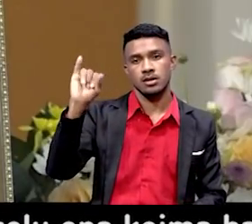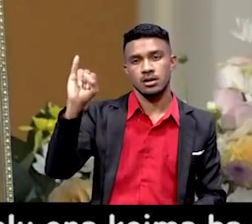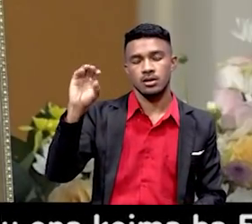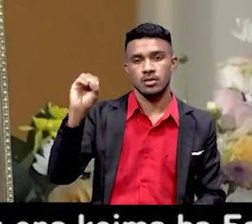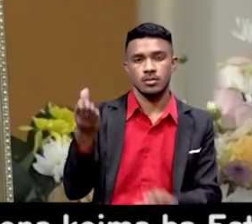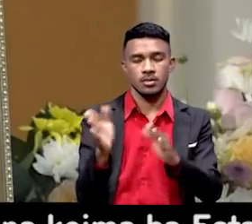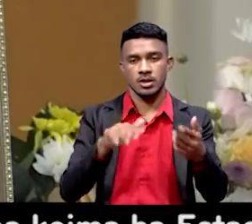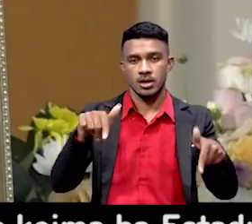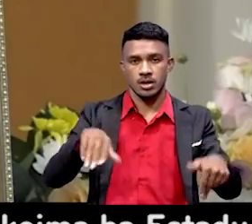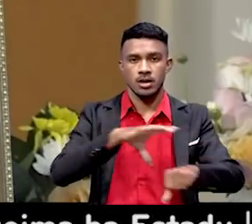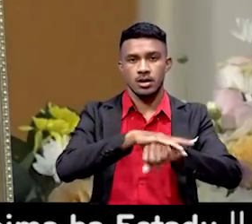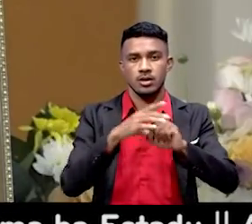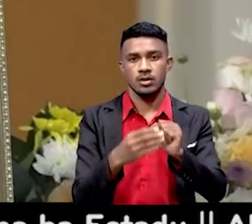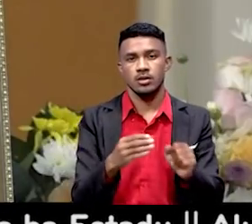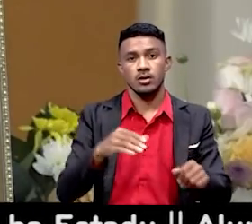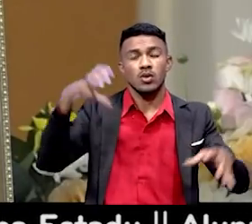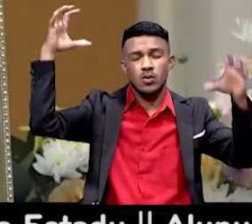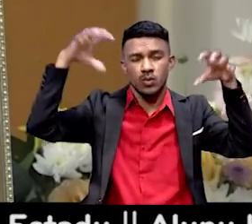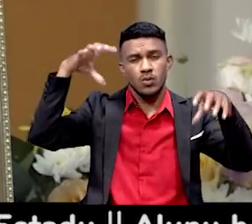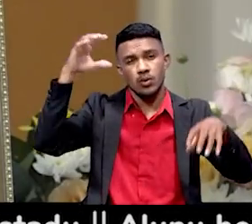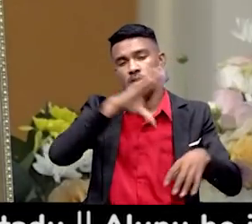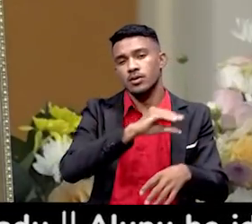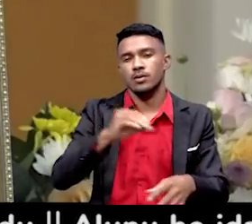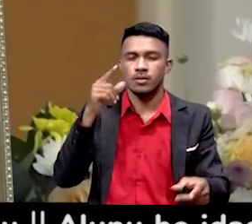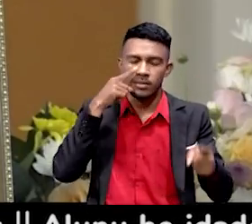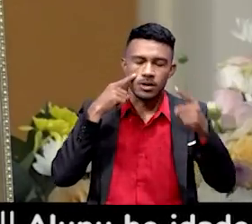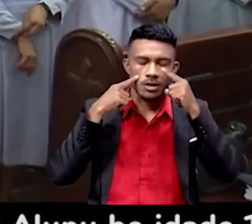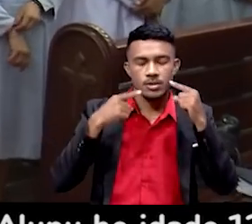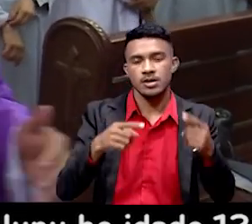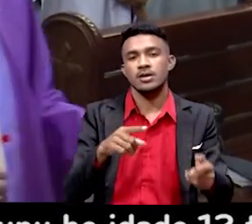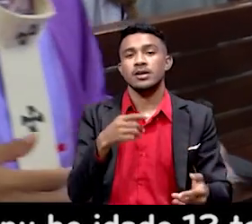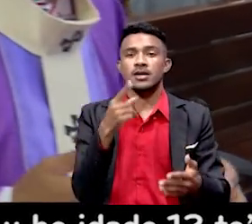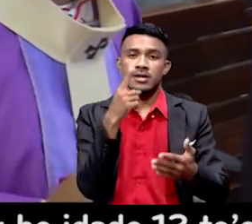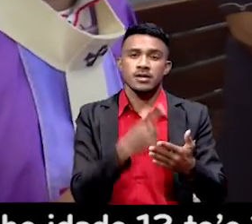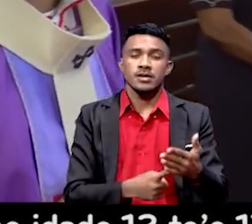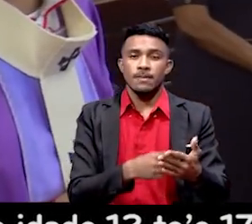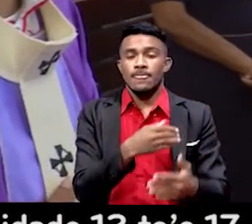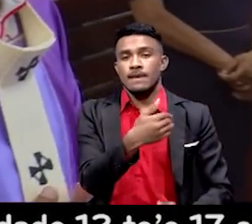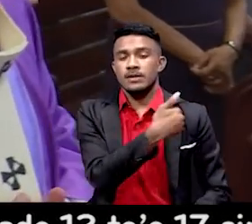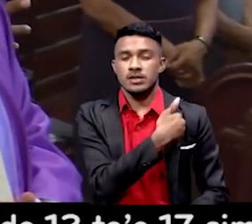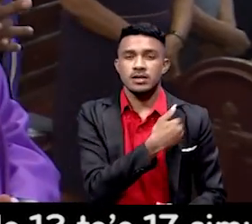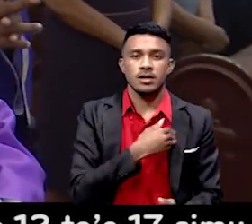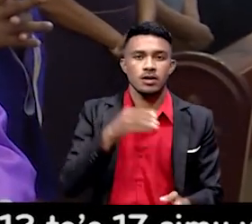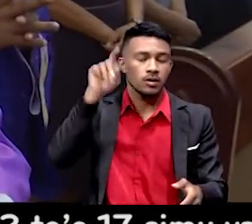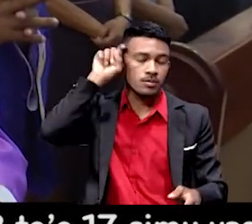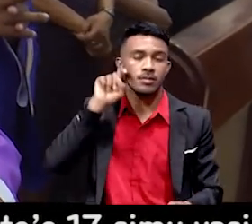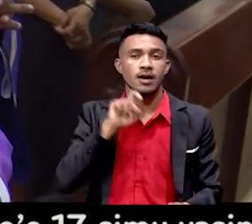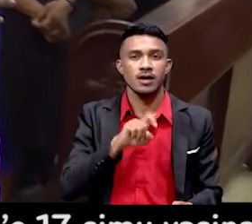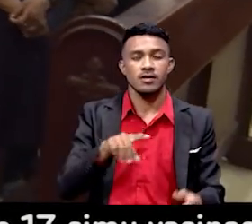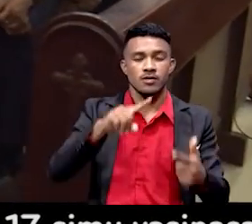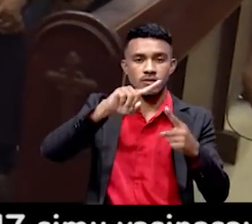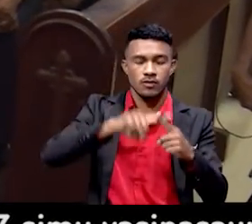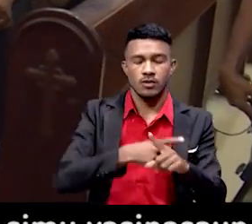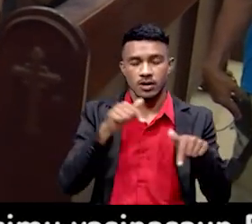reklarang ne. Udan mataben sidau kemaran ia fulan Oktobru ne. Tambah ia fulan ne, Timor Leste lakon